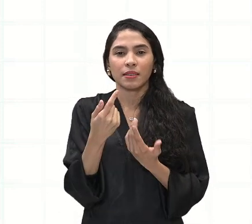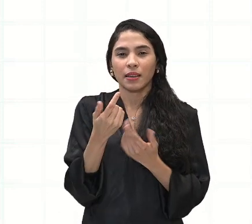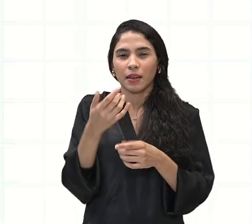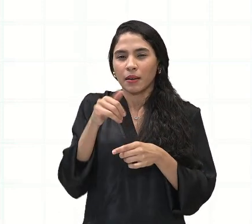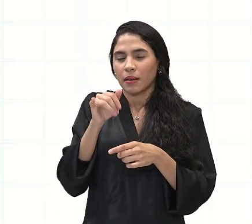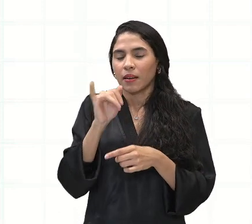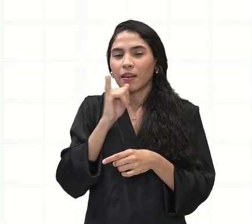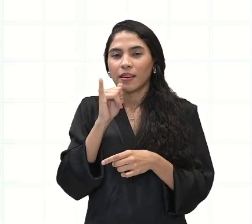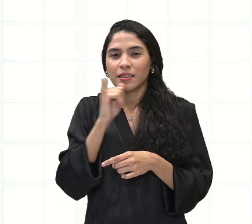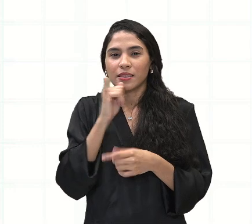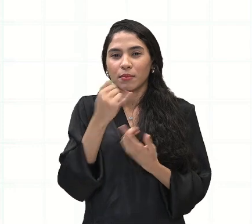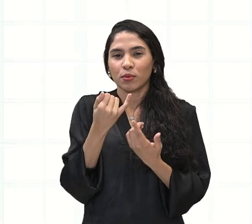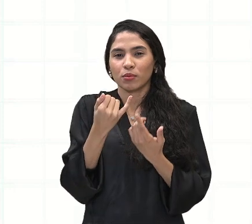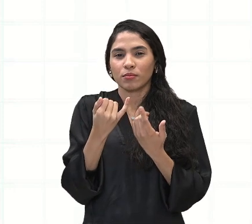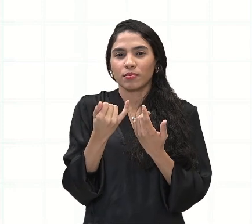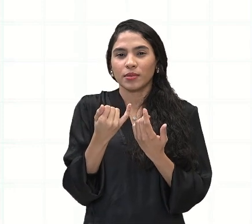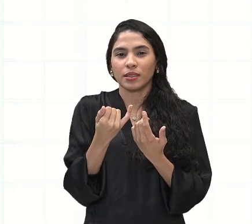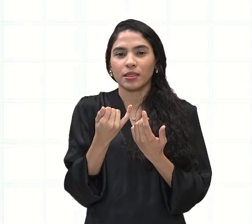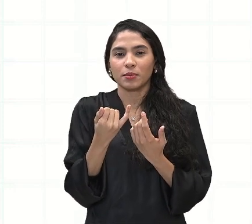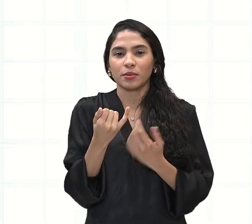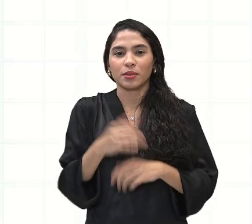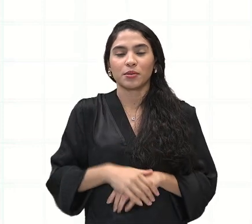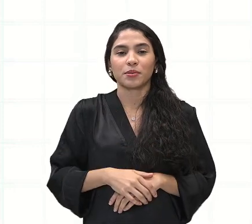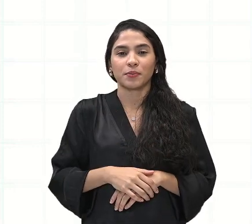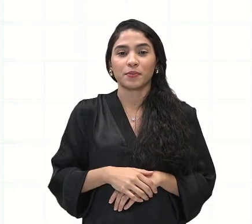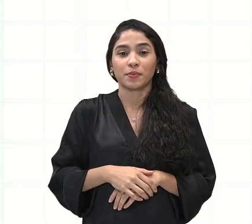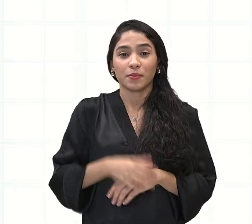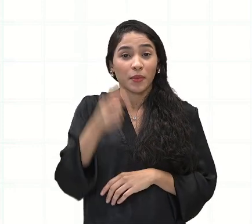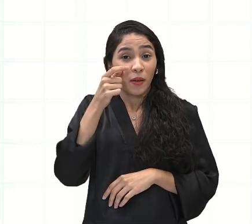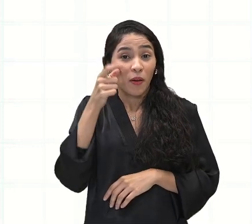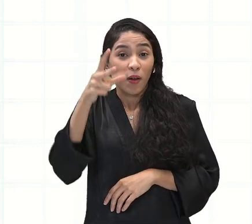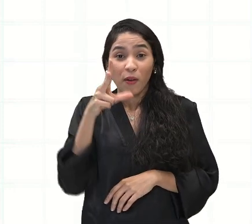dizendo. Já li isso milhões de vezes e nunca